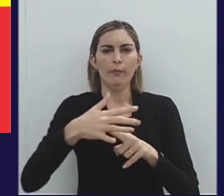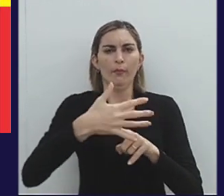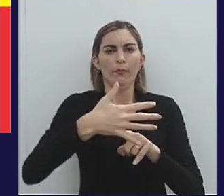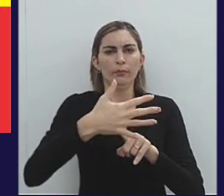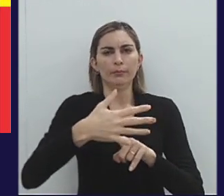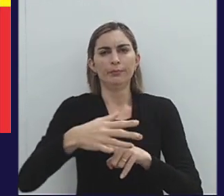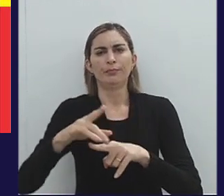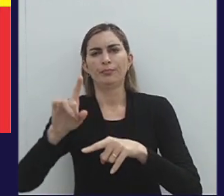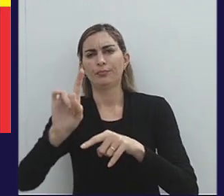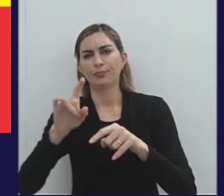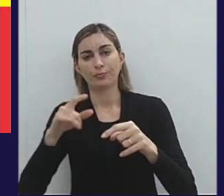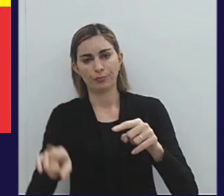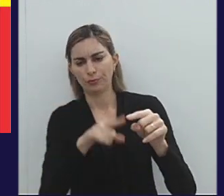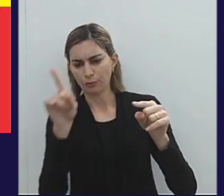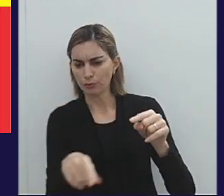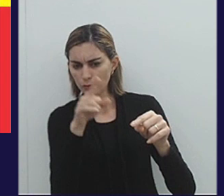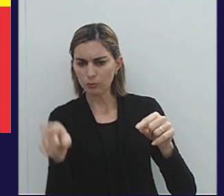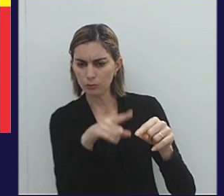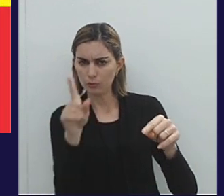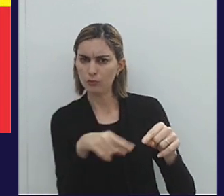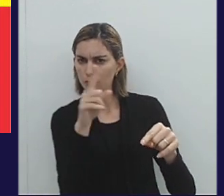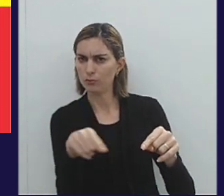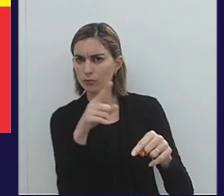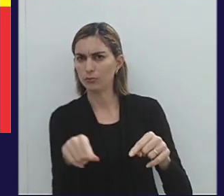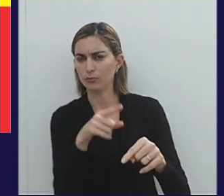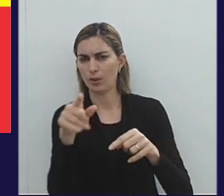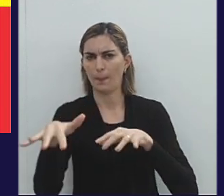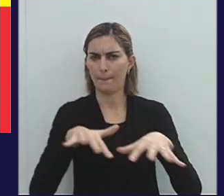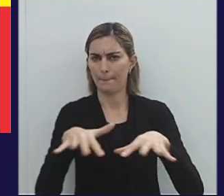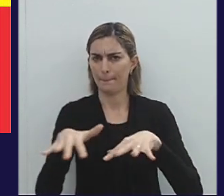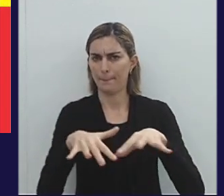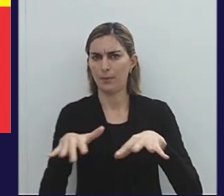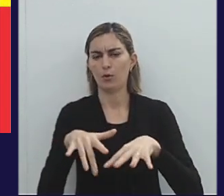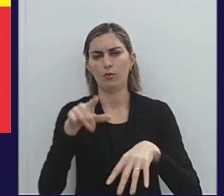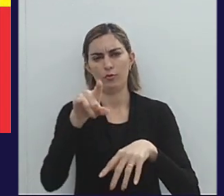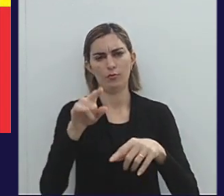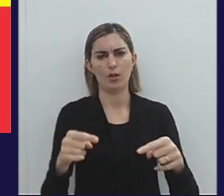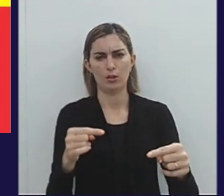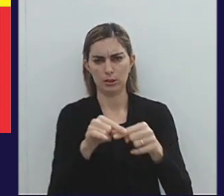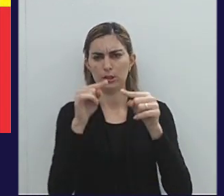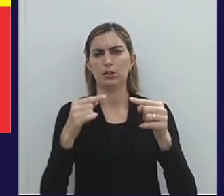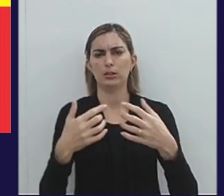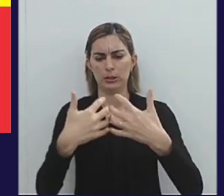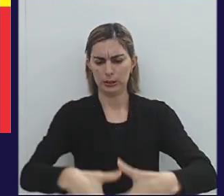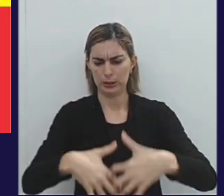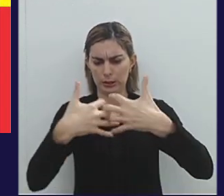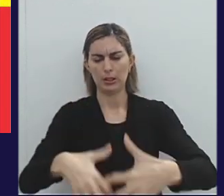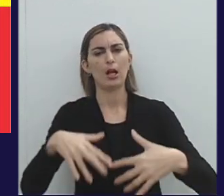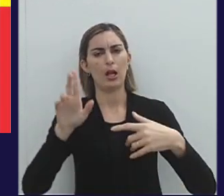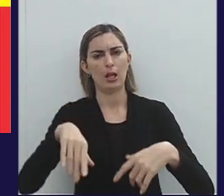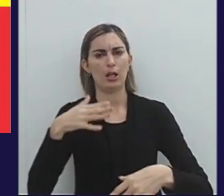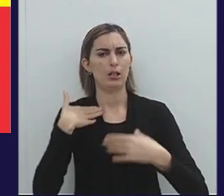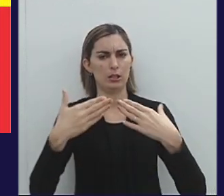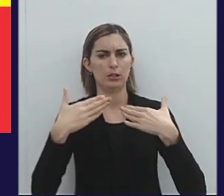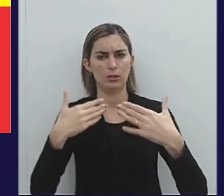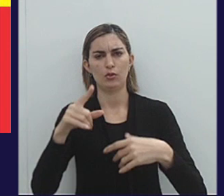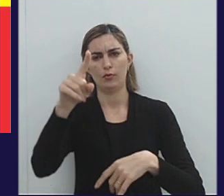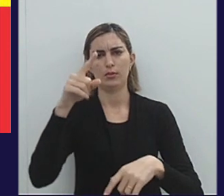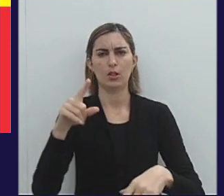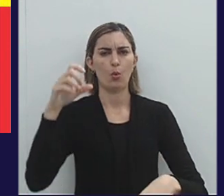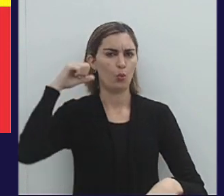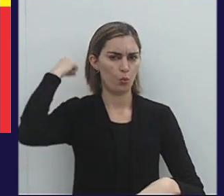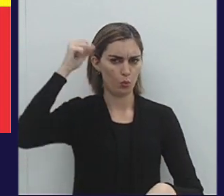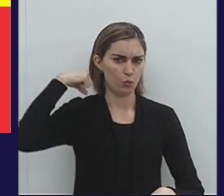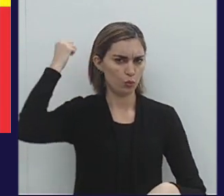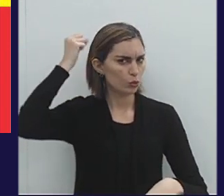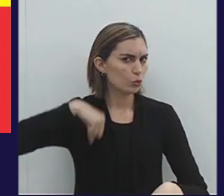o eixo de motor ele vai girar, e esse movimento aí de atrito vai gerar calor. Quando você vai